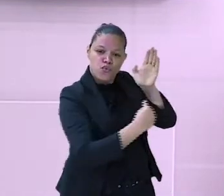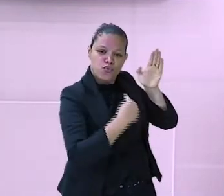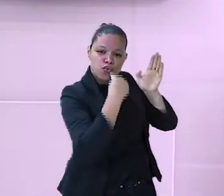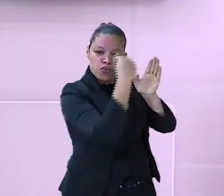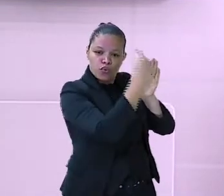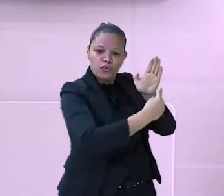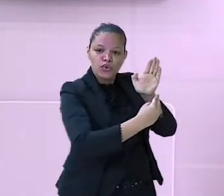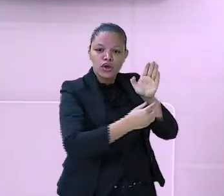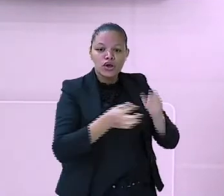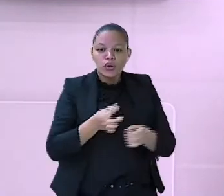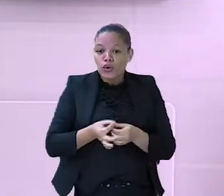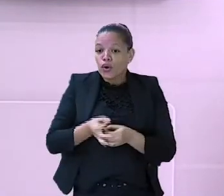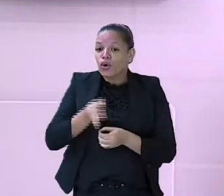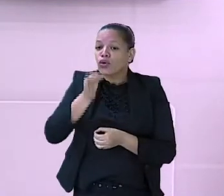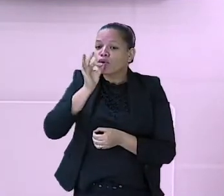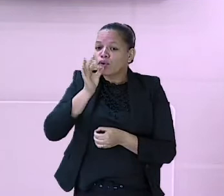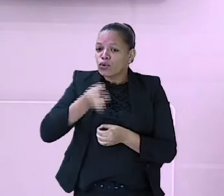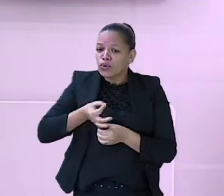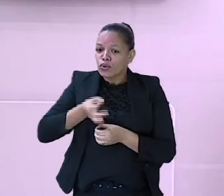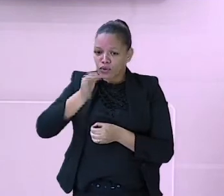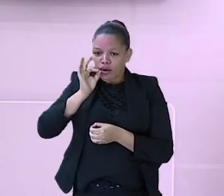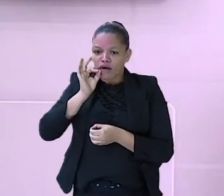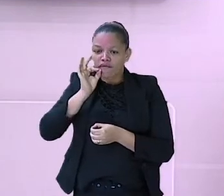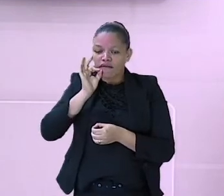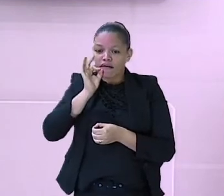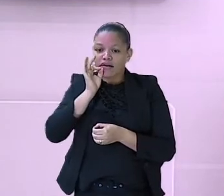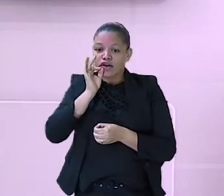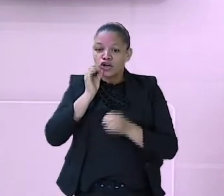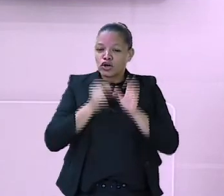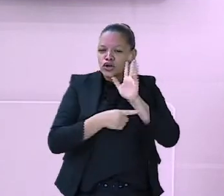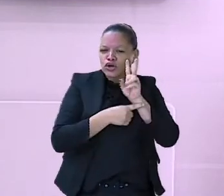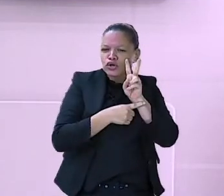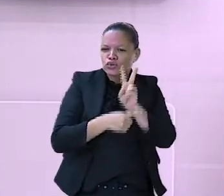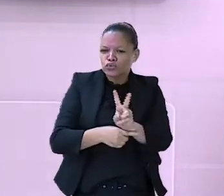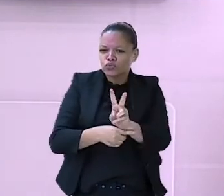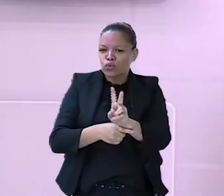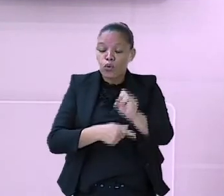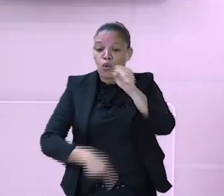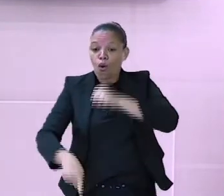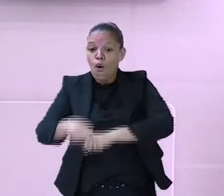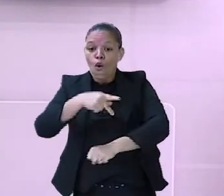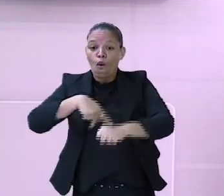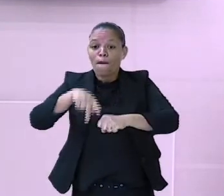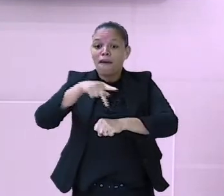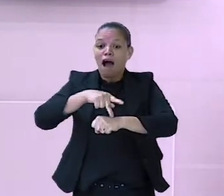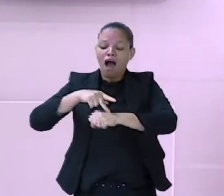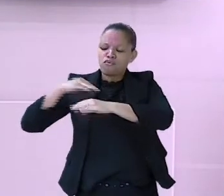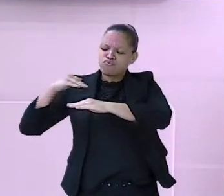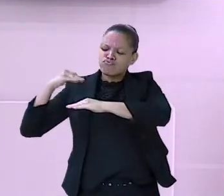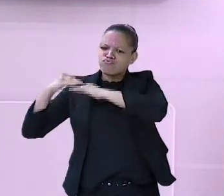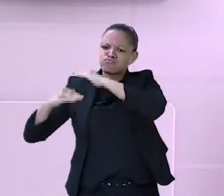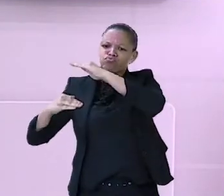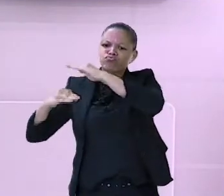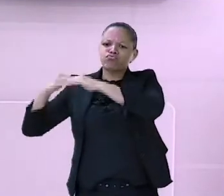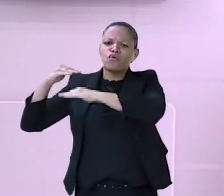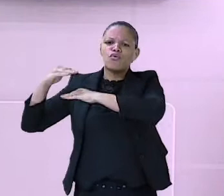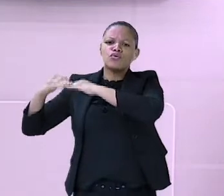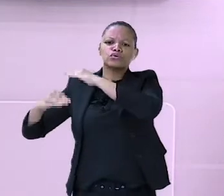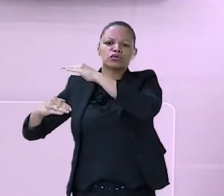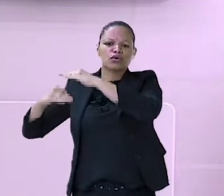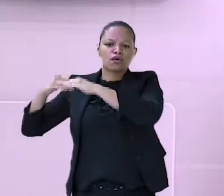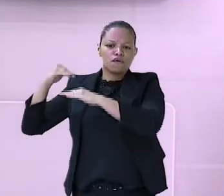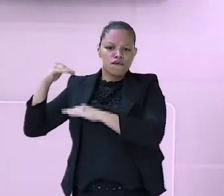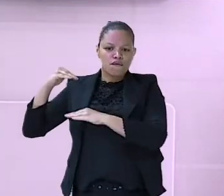se alavancasse como uma potência econômica e também como meios de sobrevivência para aqueles que ali viviam naquele momento